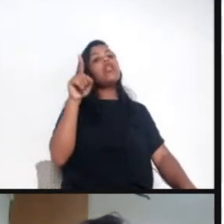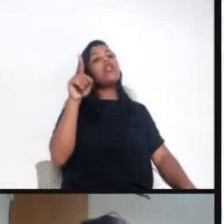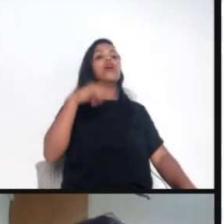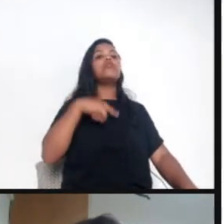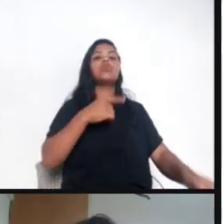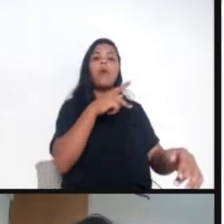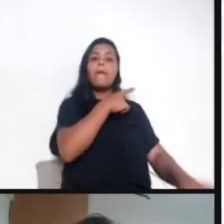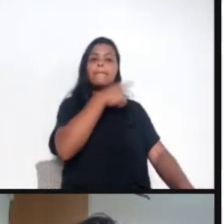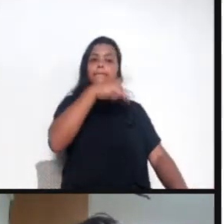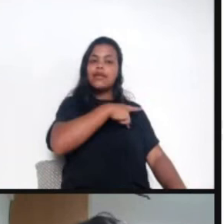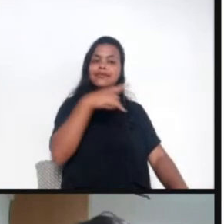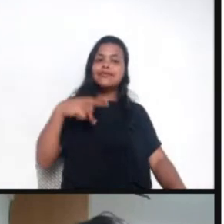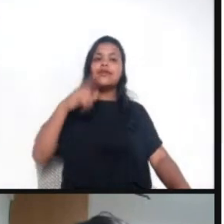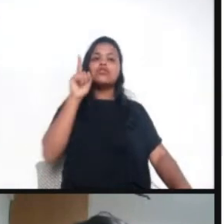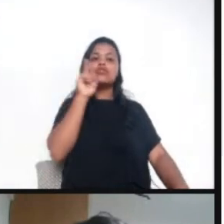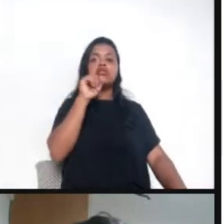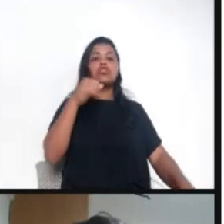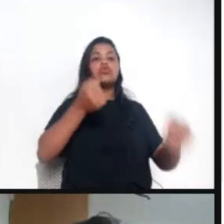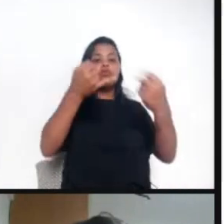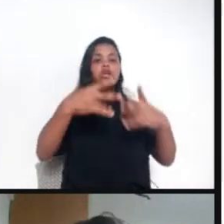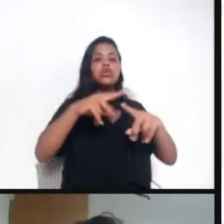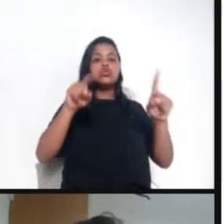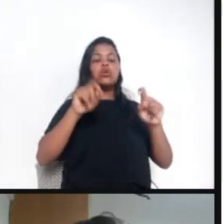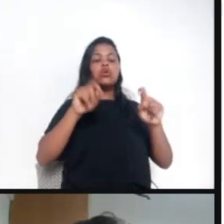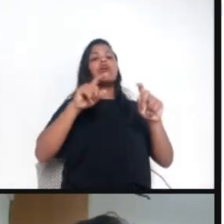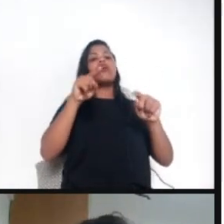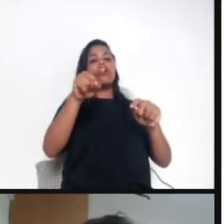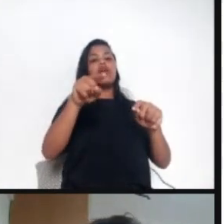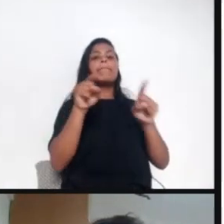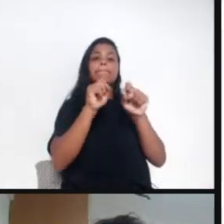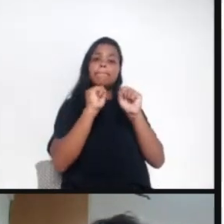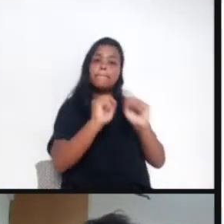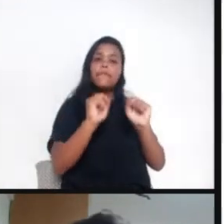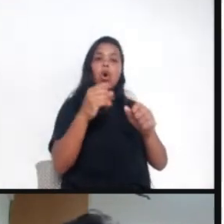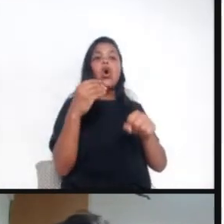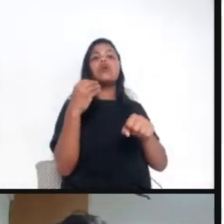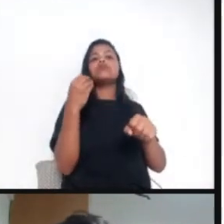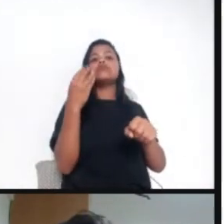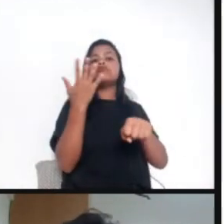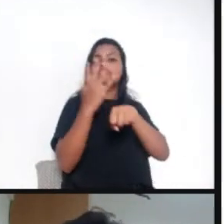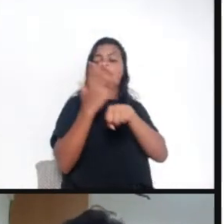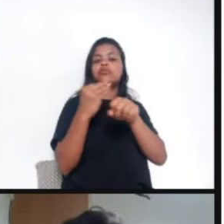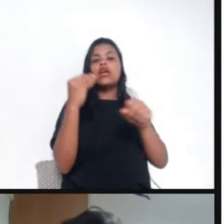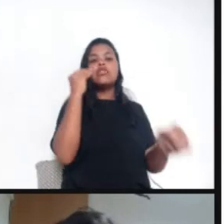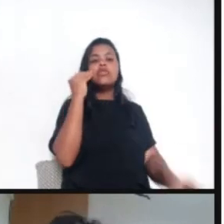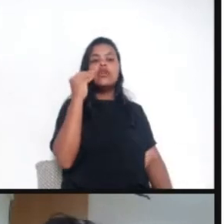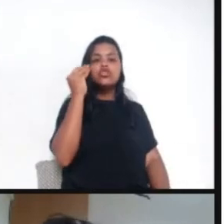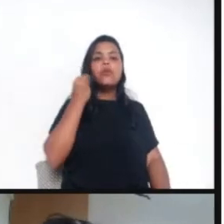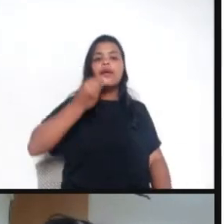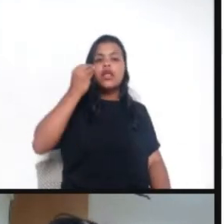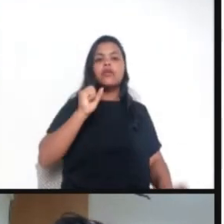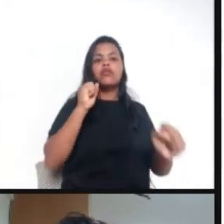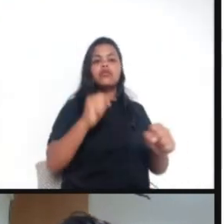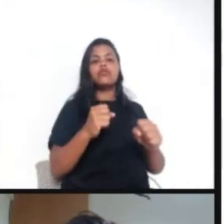malária, pode ser testada contra o coronavírus. Então, Donald Trump, com certeza, é conhecido nos Estados Unidos como Homem-Laranja. Então,